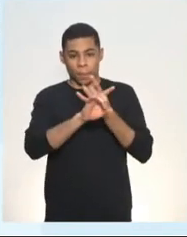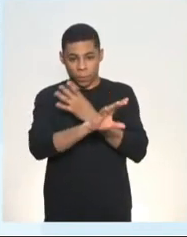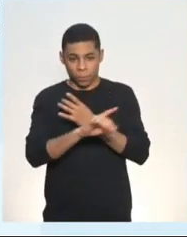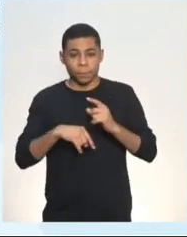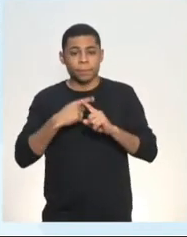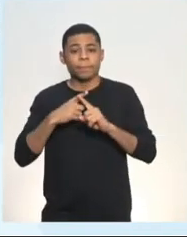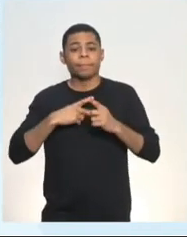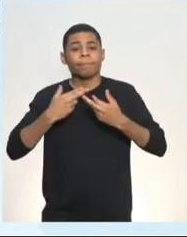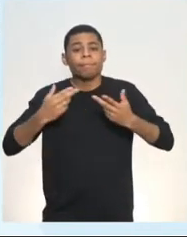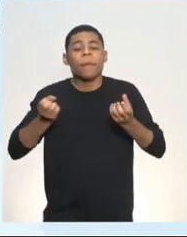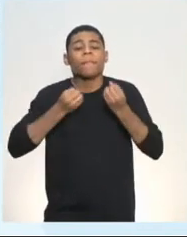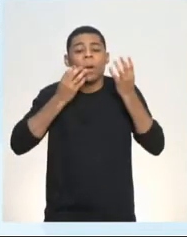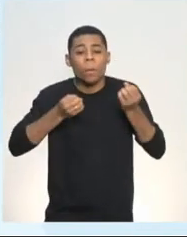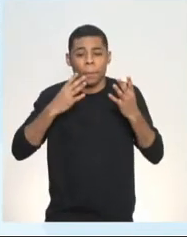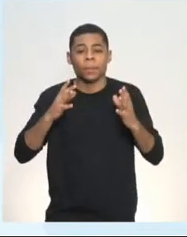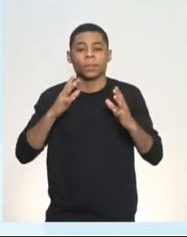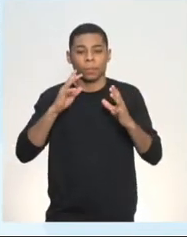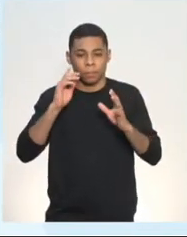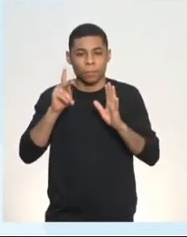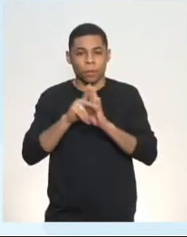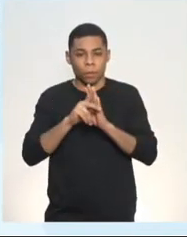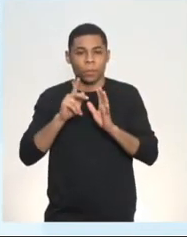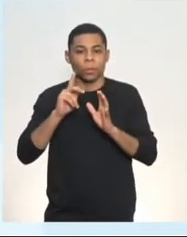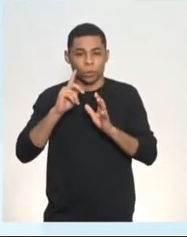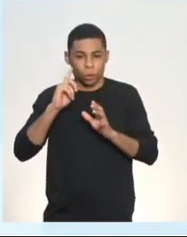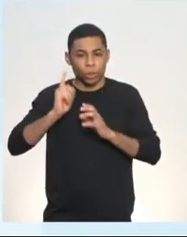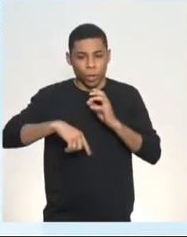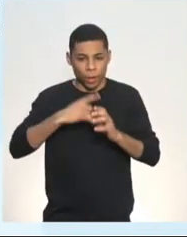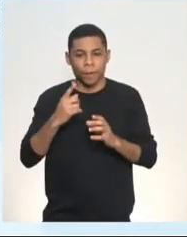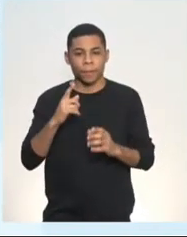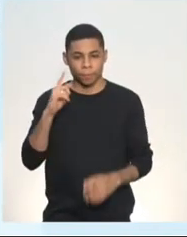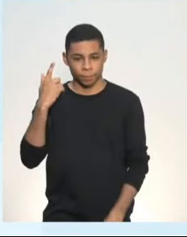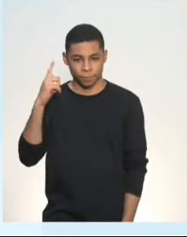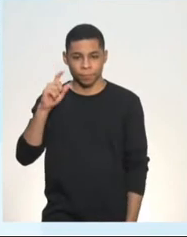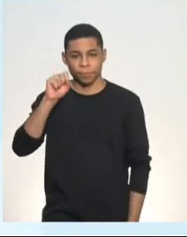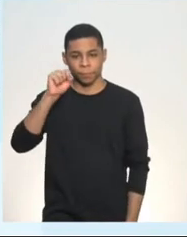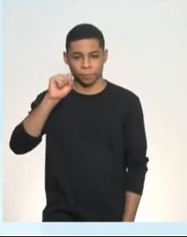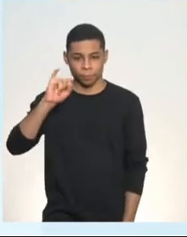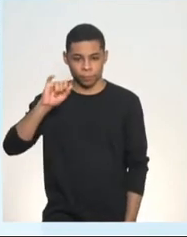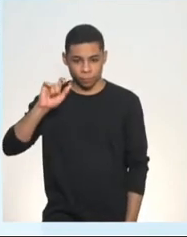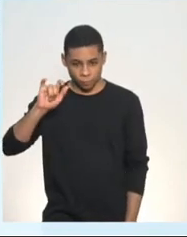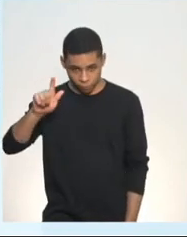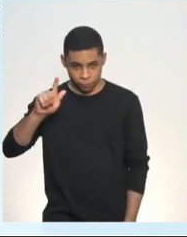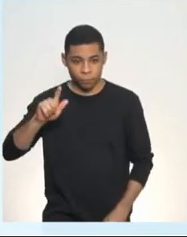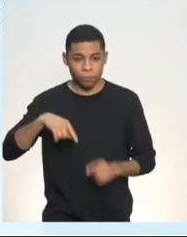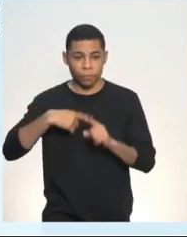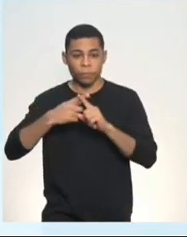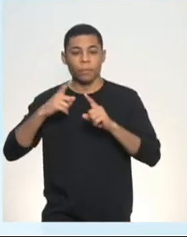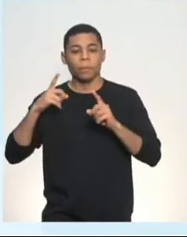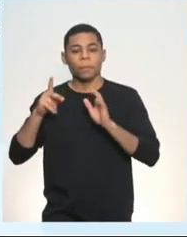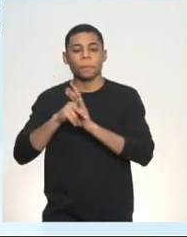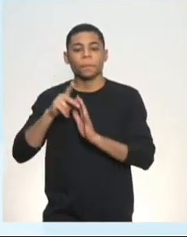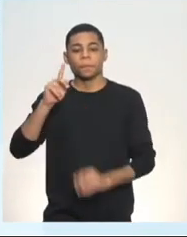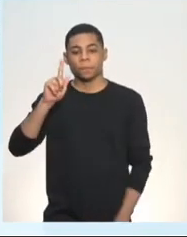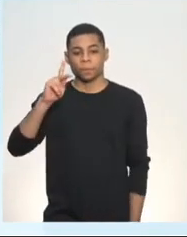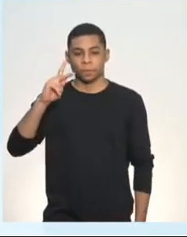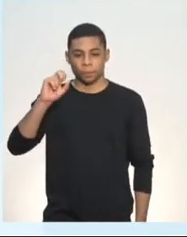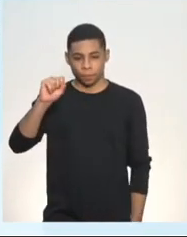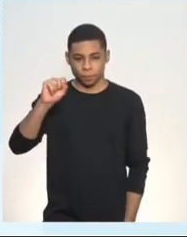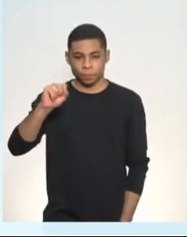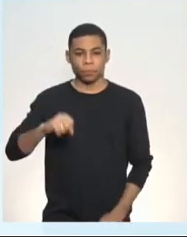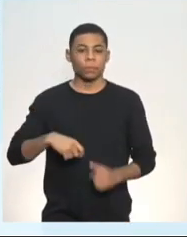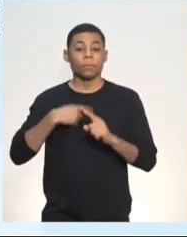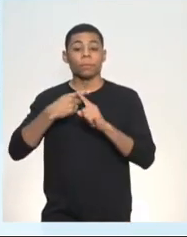de informações geográficas, o SIG, sistemas de posicionamento global, o GPS, e cartografia